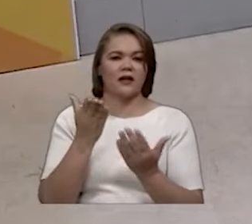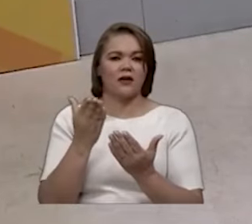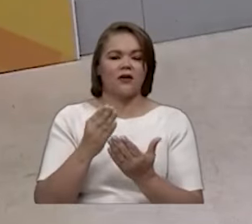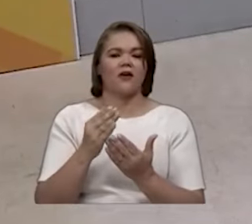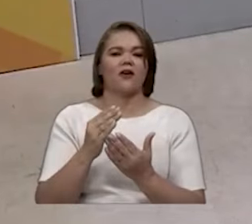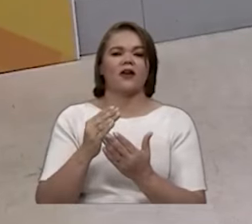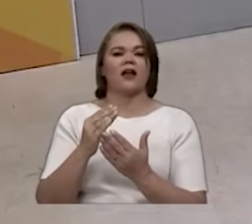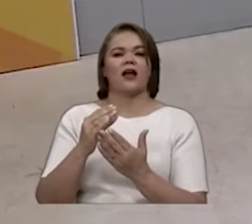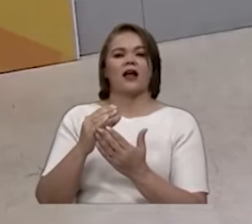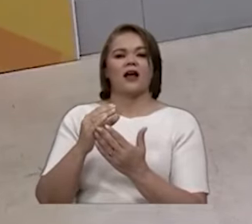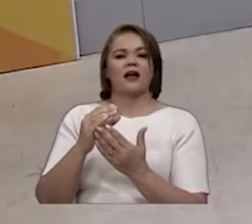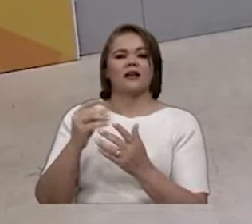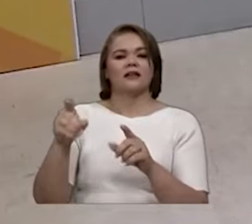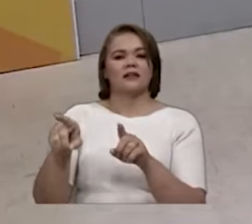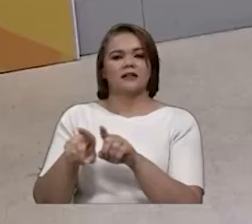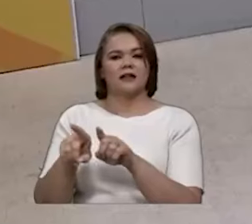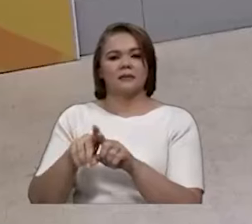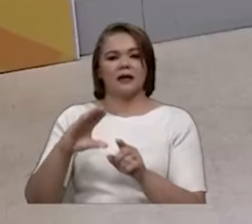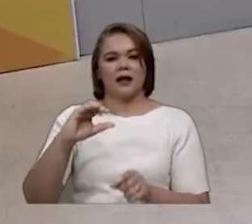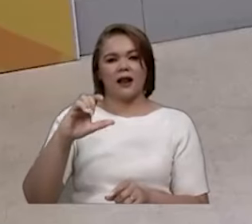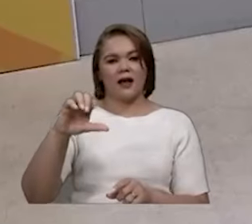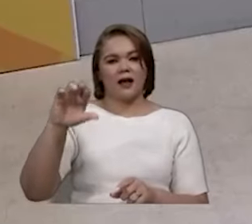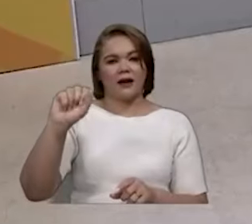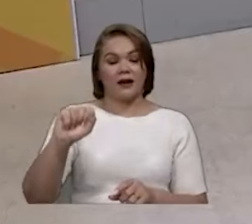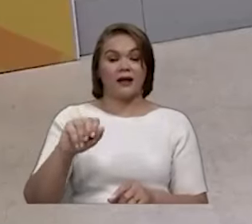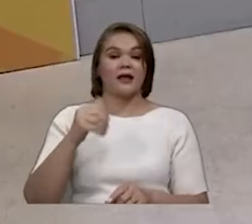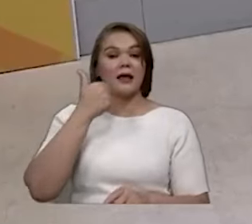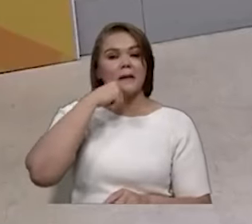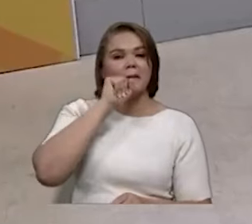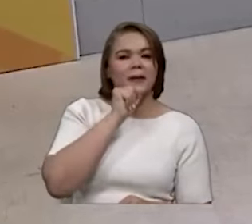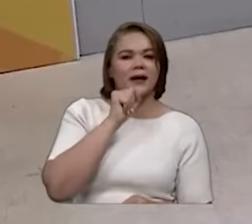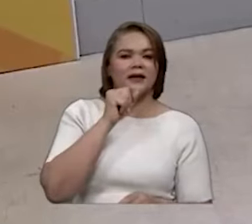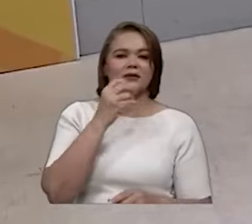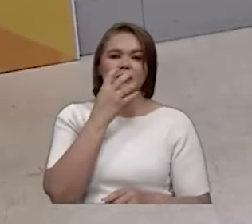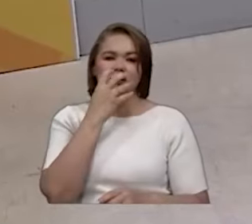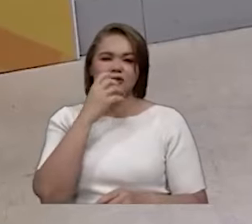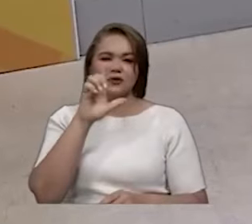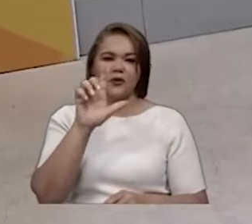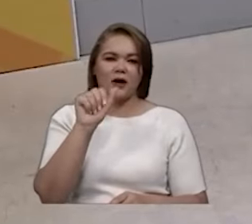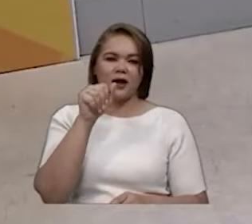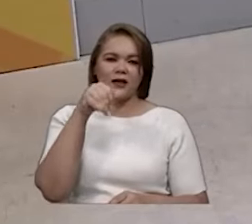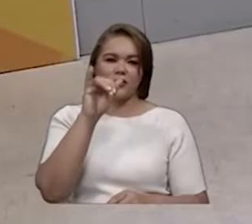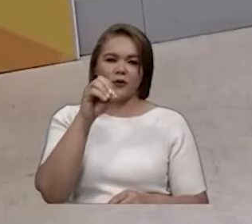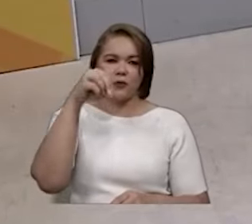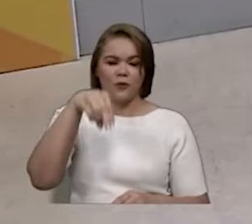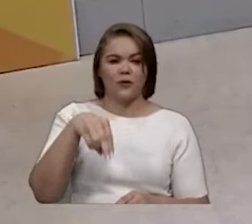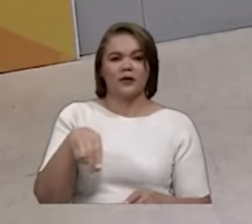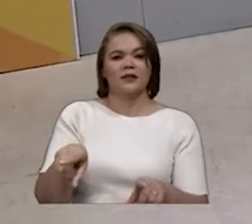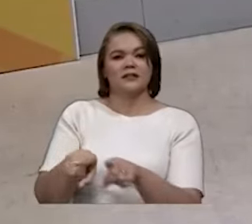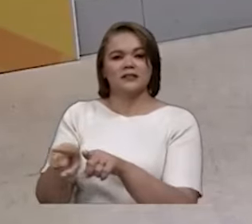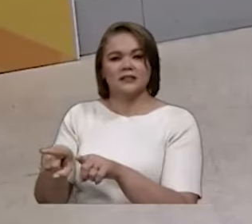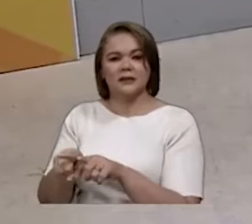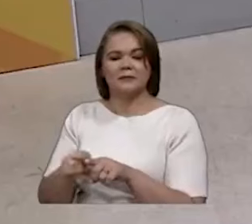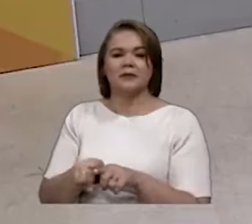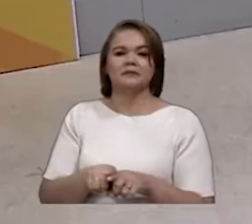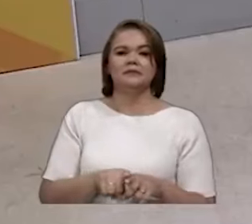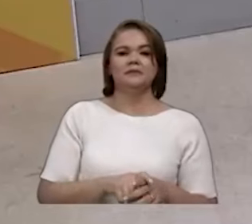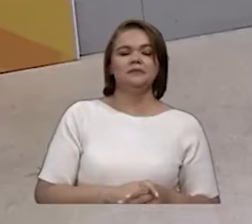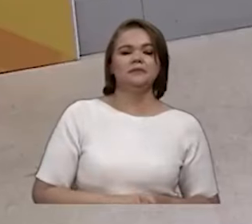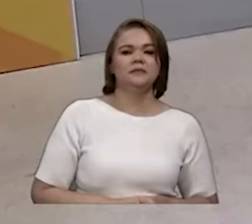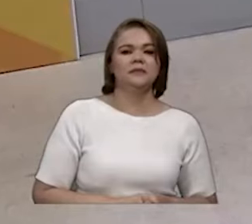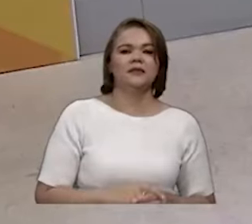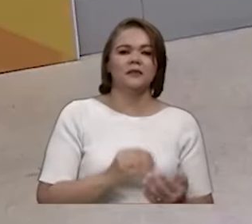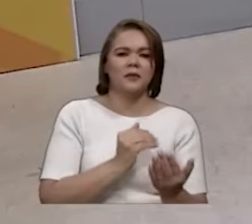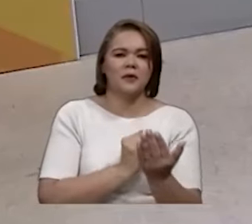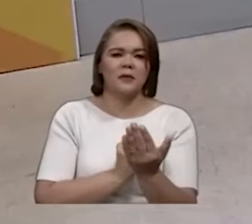apoio e na narração, a mãe do Lion. Jaque Cruz, é contigo, querida. Oh, meu amor, obrigada. Olha aí, vamos lá,